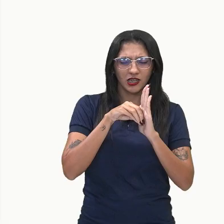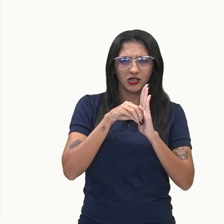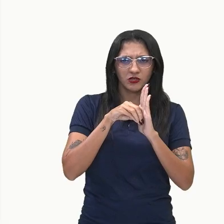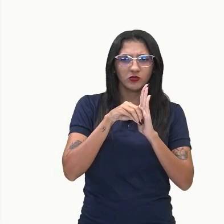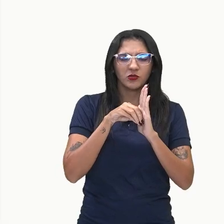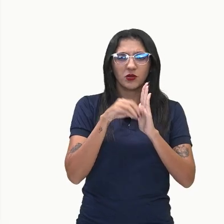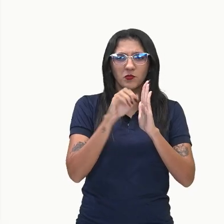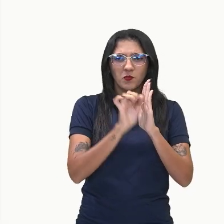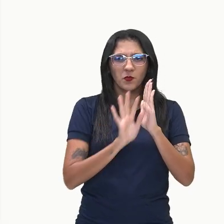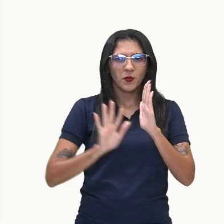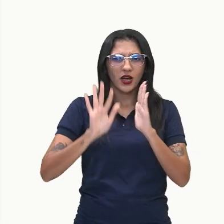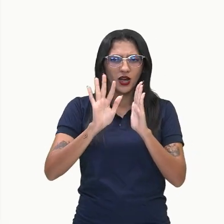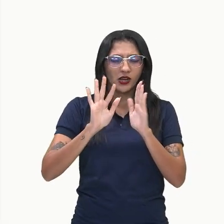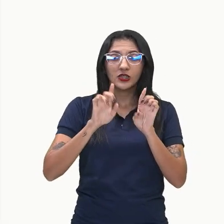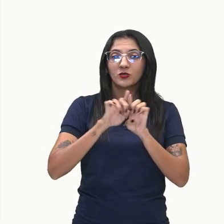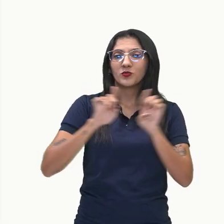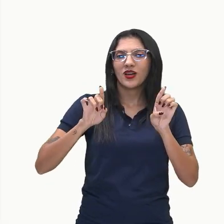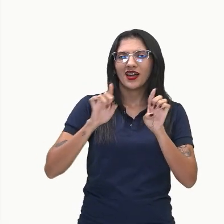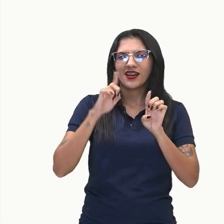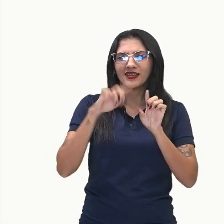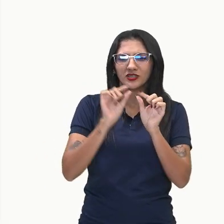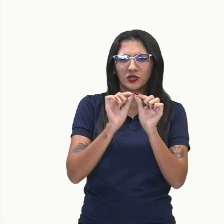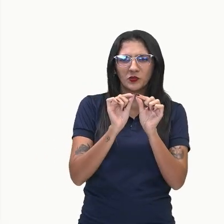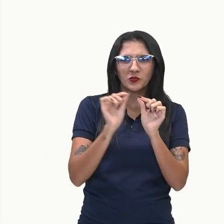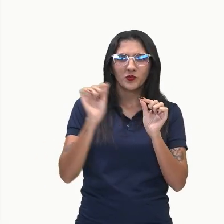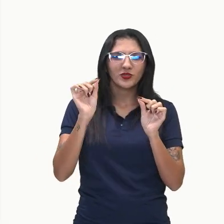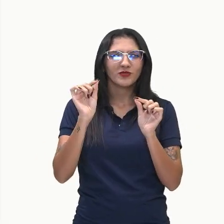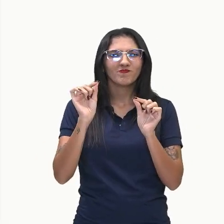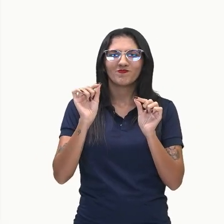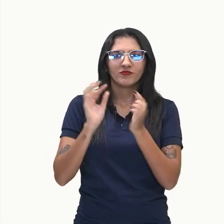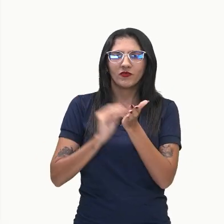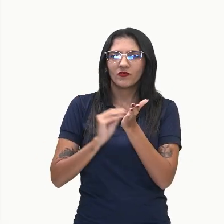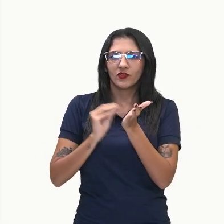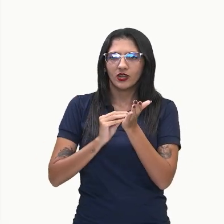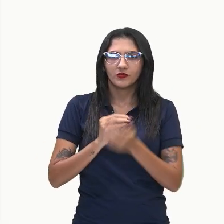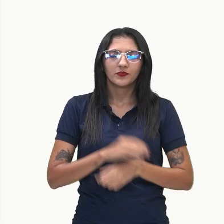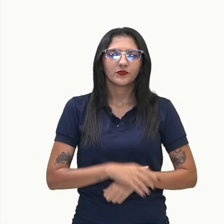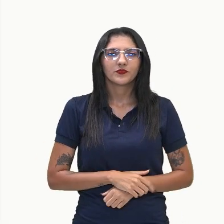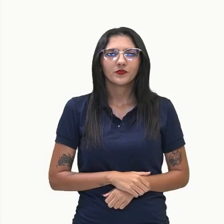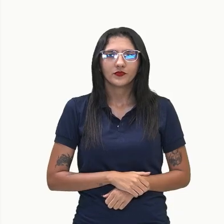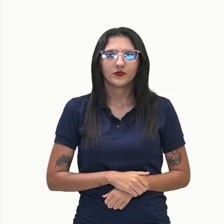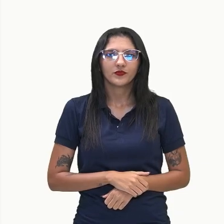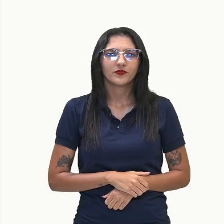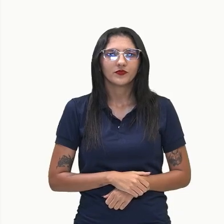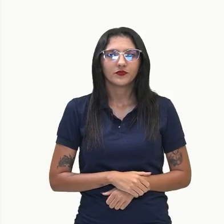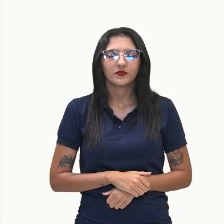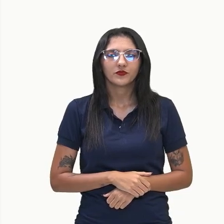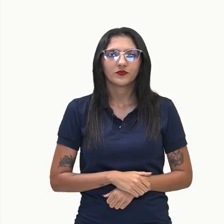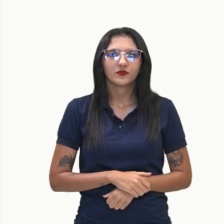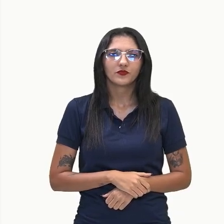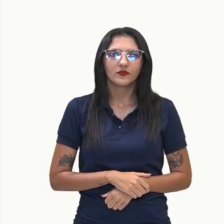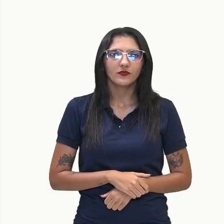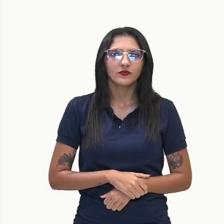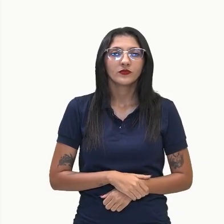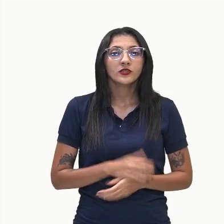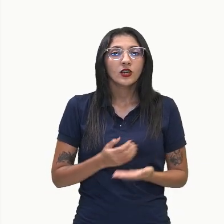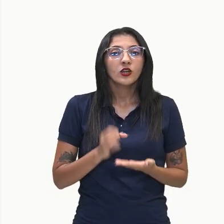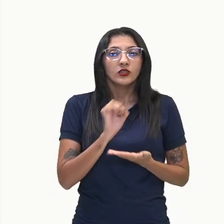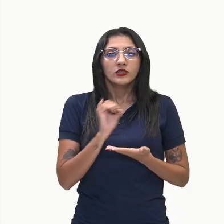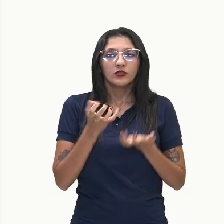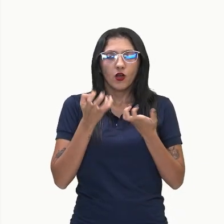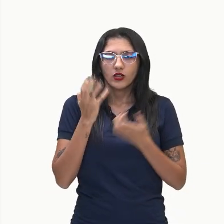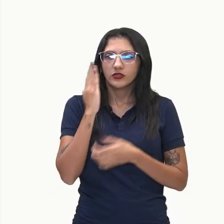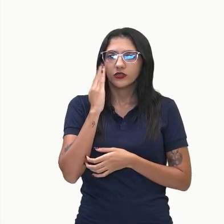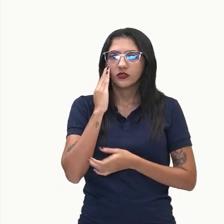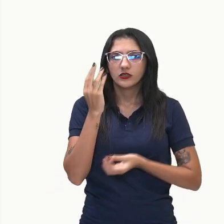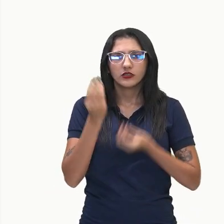sem que todos os pontos estejam no interior do polígono. Então, quando eu quero saber se um